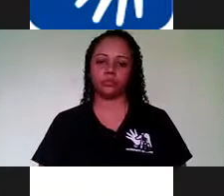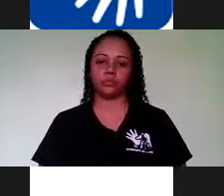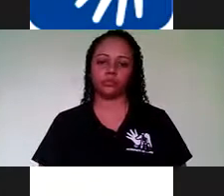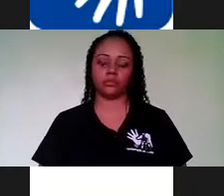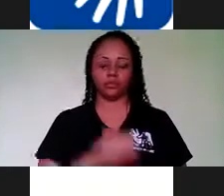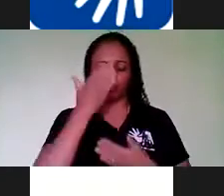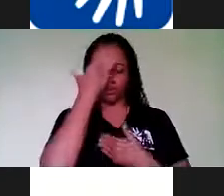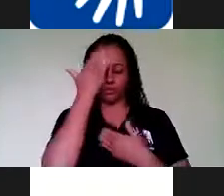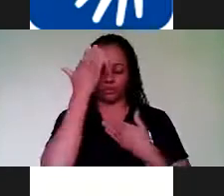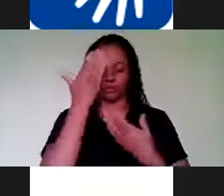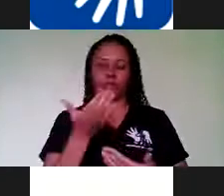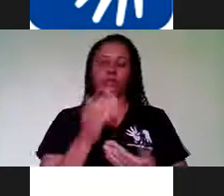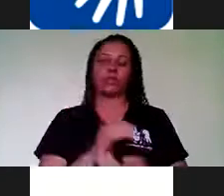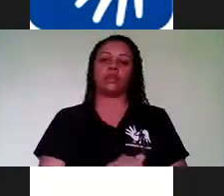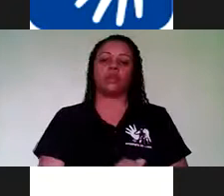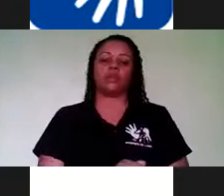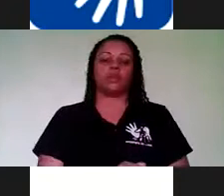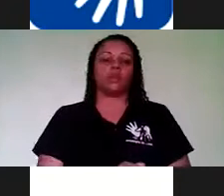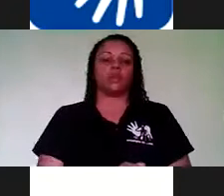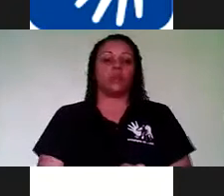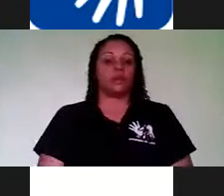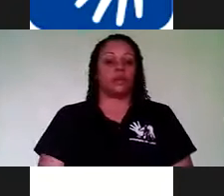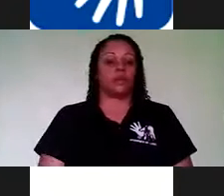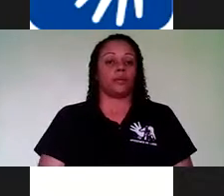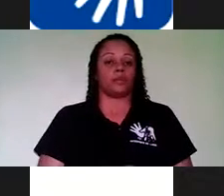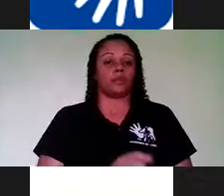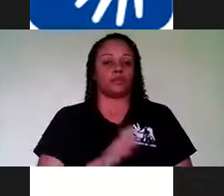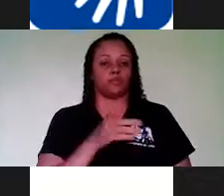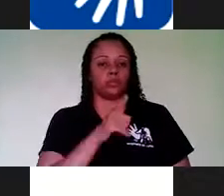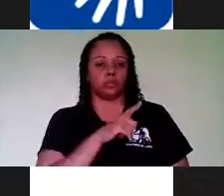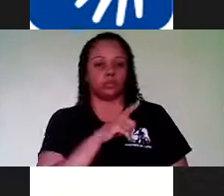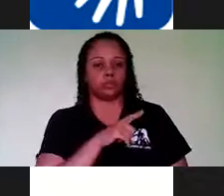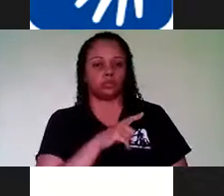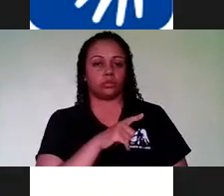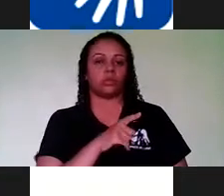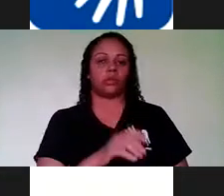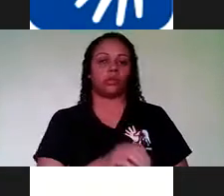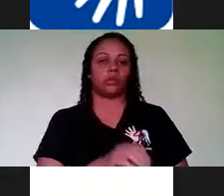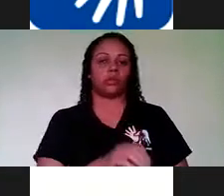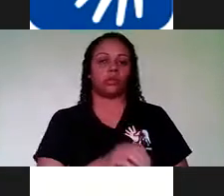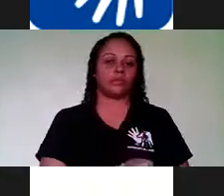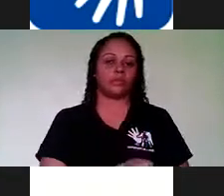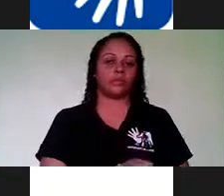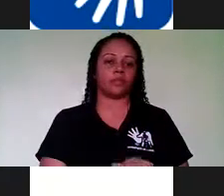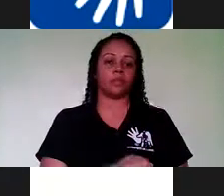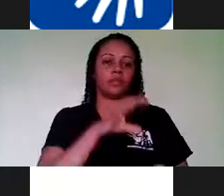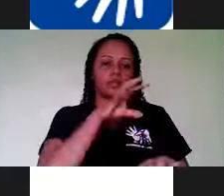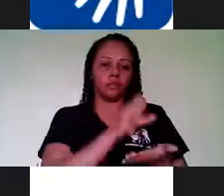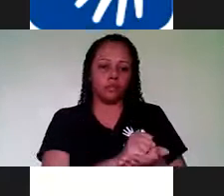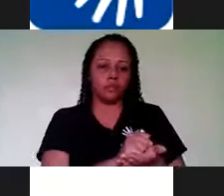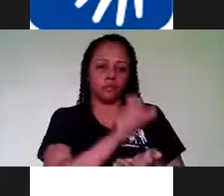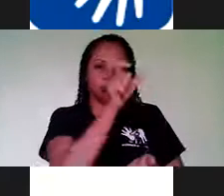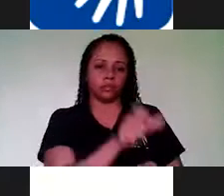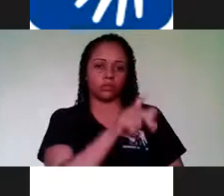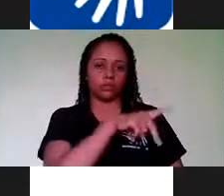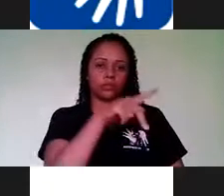Obrigada, Cal. A gente tem inscrito aqui, né, para se colocar. Então, a próxima é a professora Eunice.